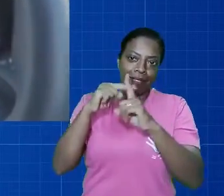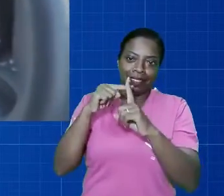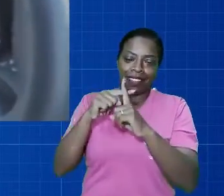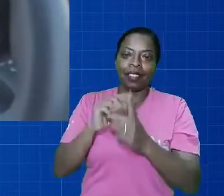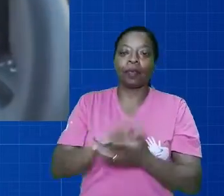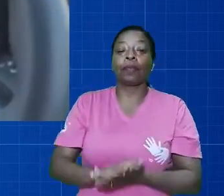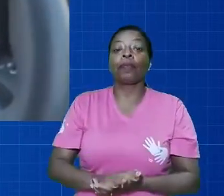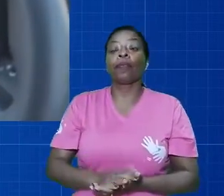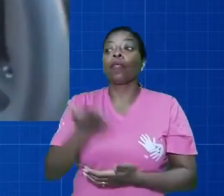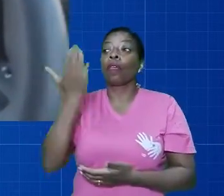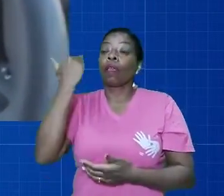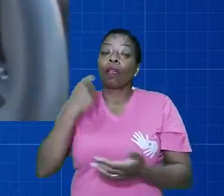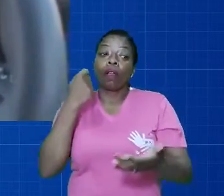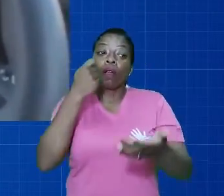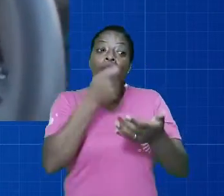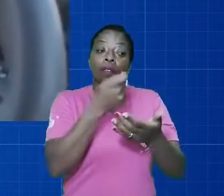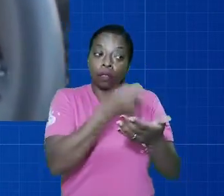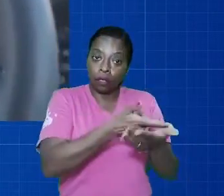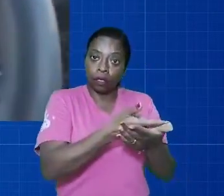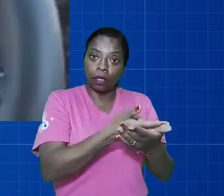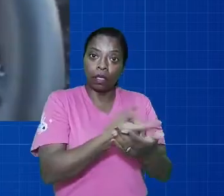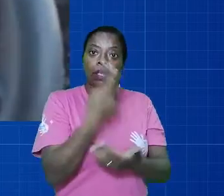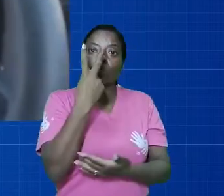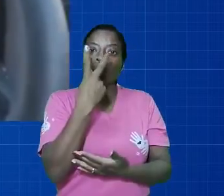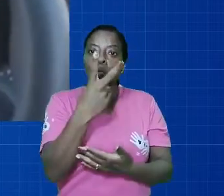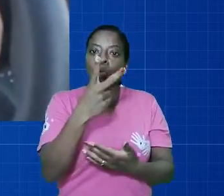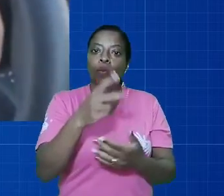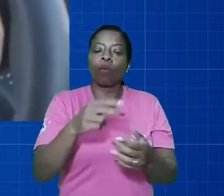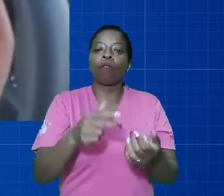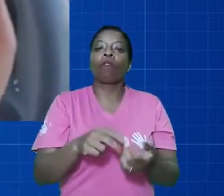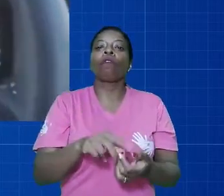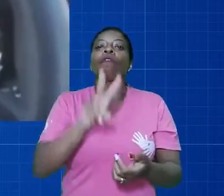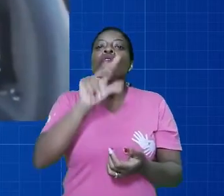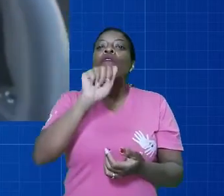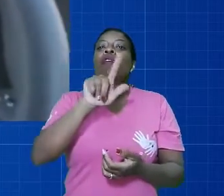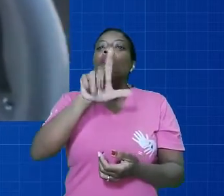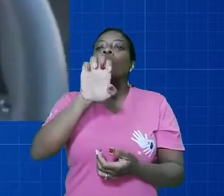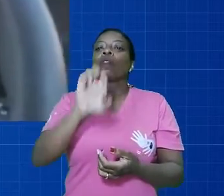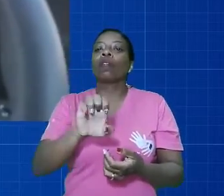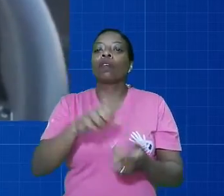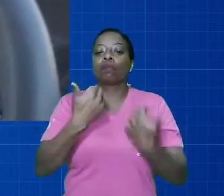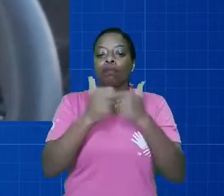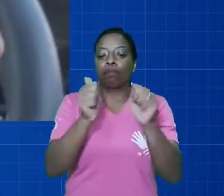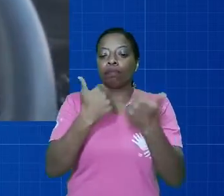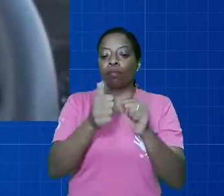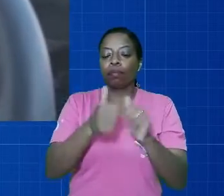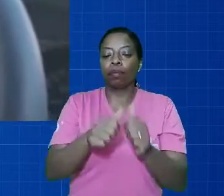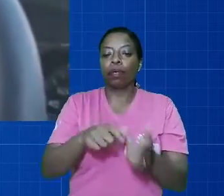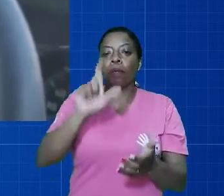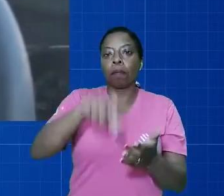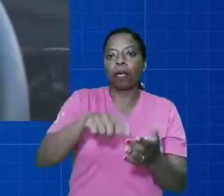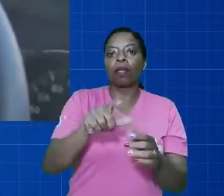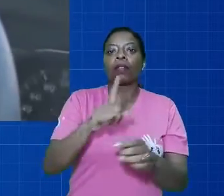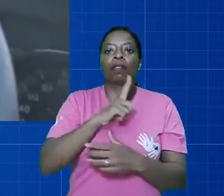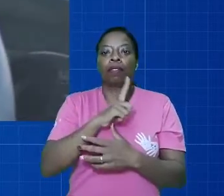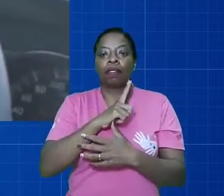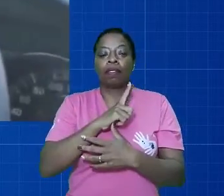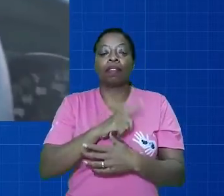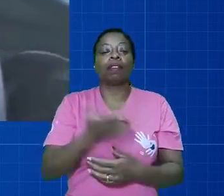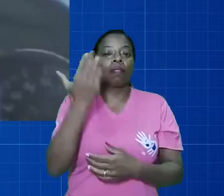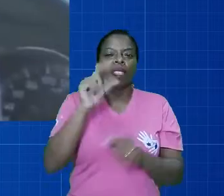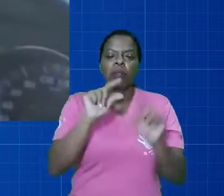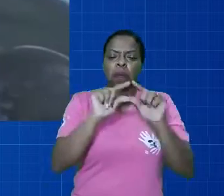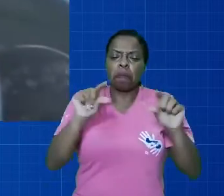dois passes, né? Então era dado um vale-transporte, que não era de papelzinho na época, um vale-transporte para vir até a oficina.